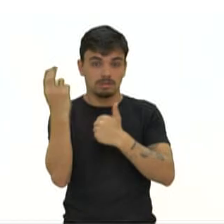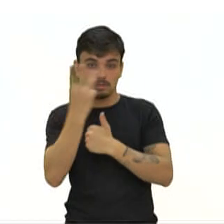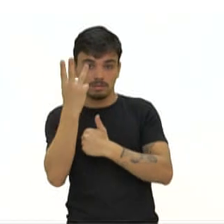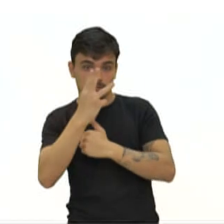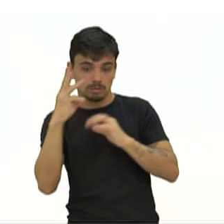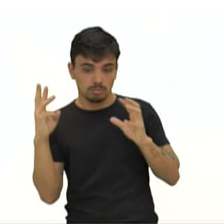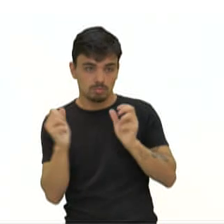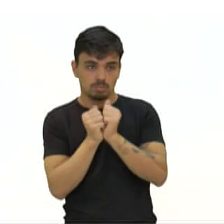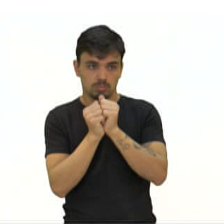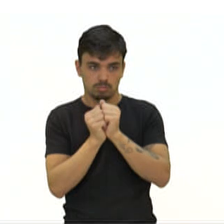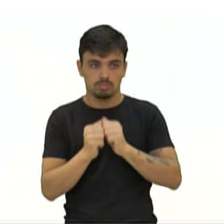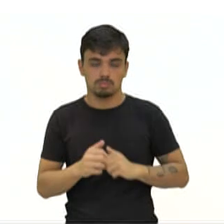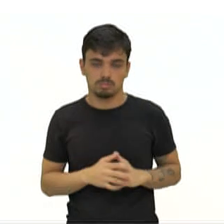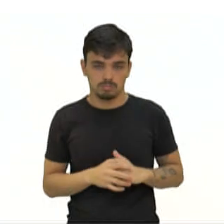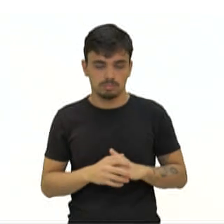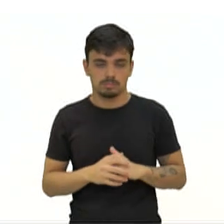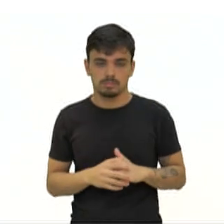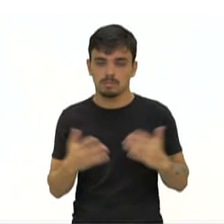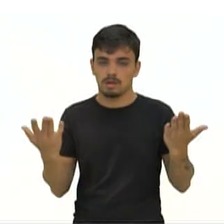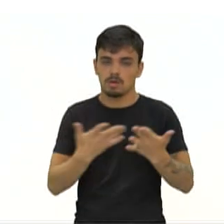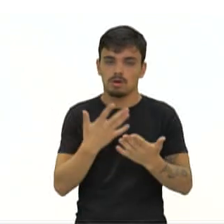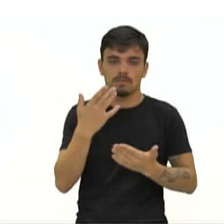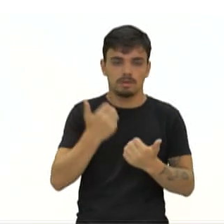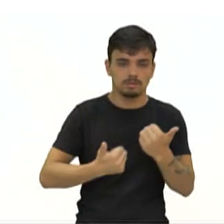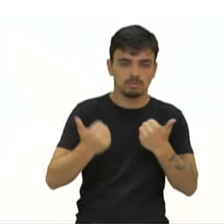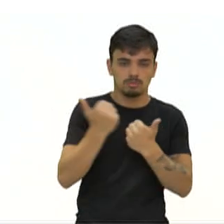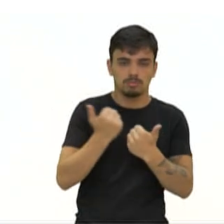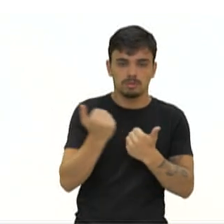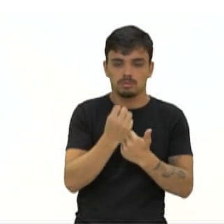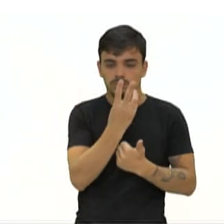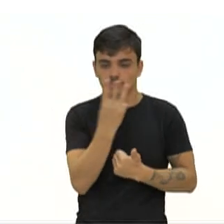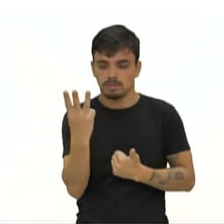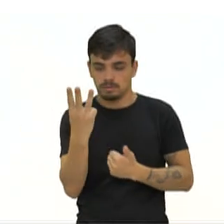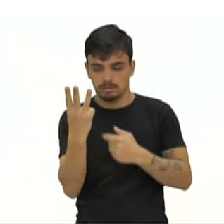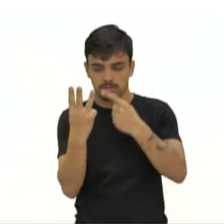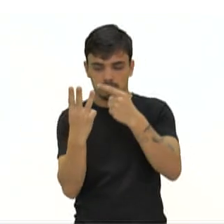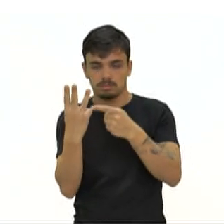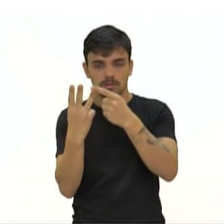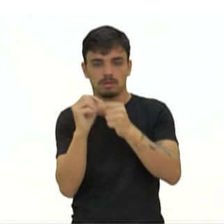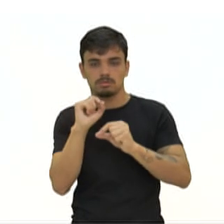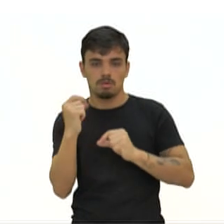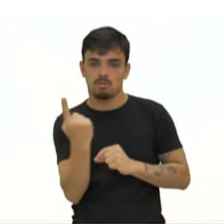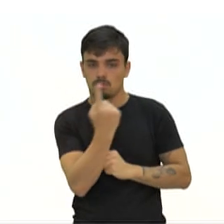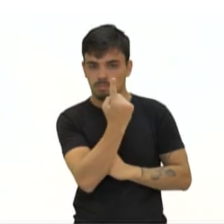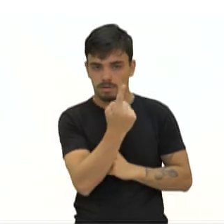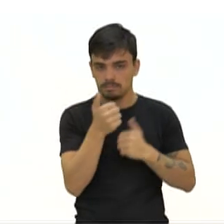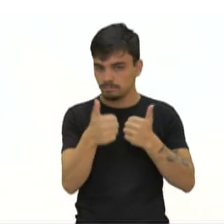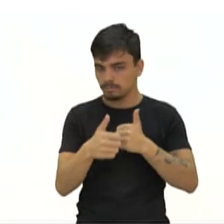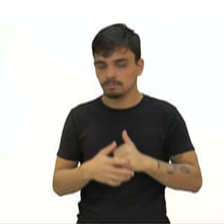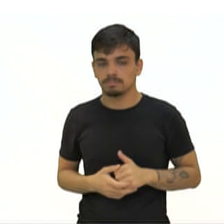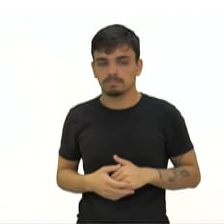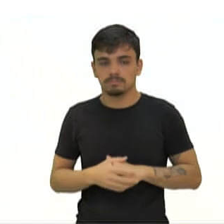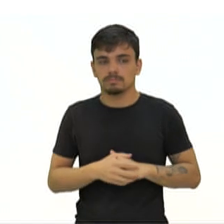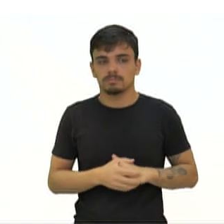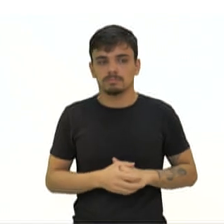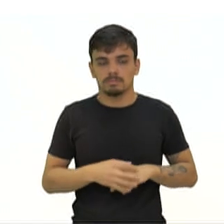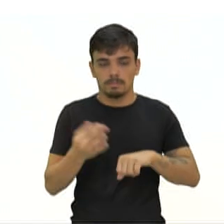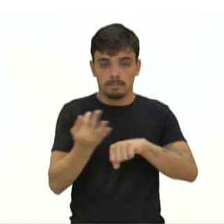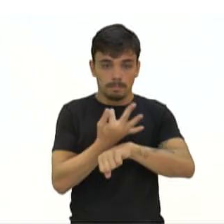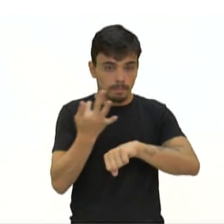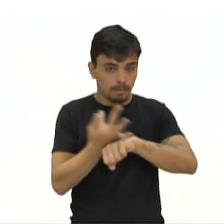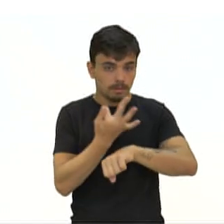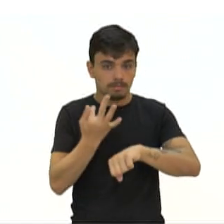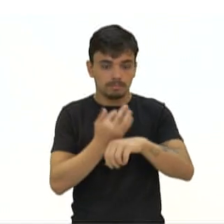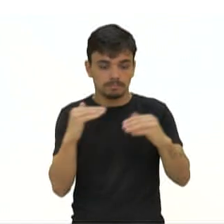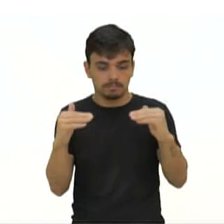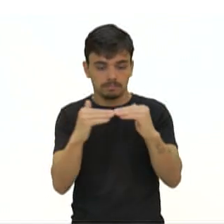juntas. Então, a gente vai substituir as 3 por uma só, que é a resistência equivalente. A resistência